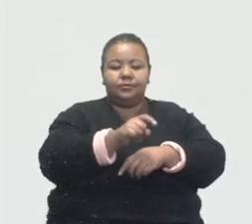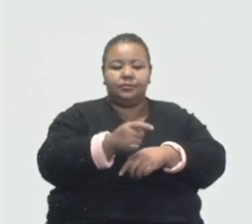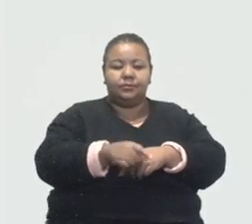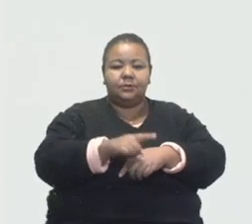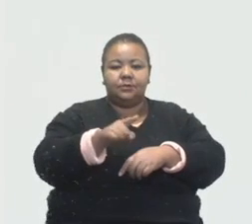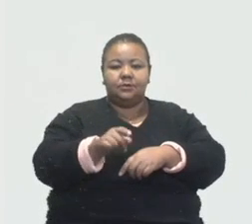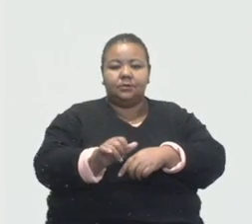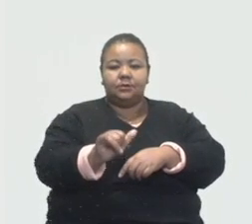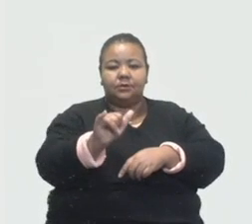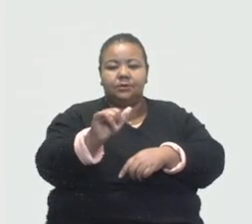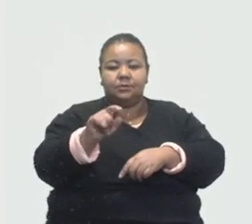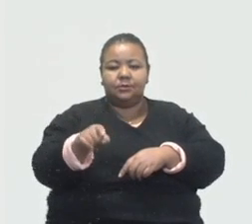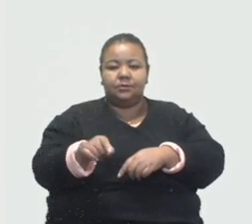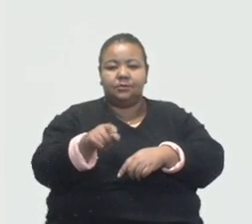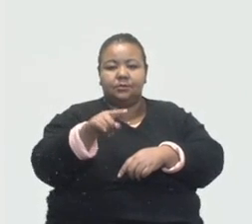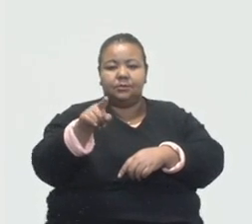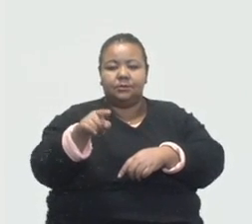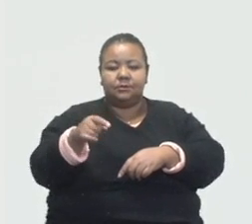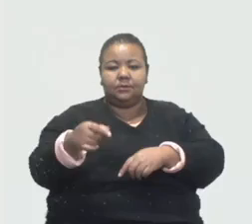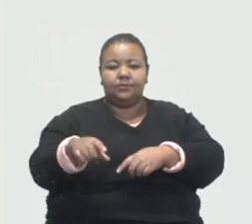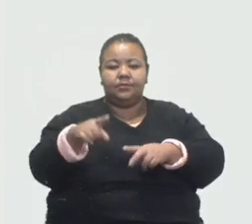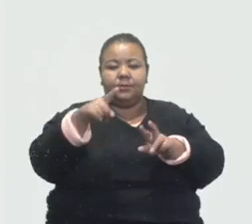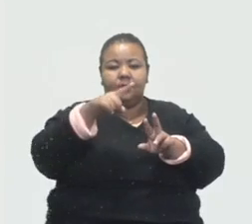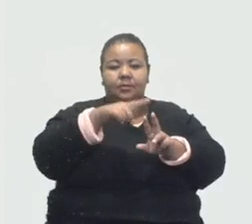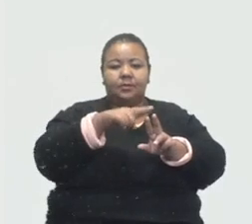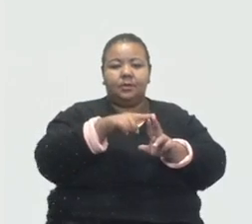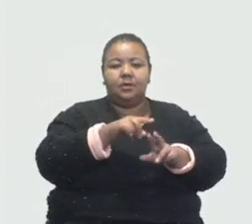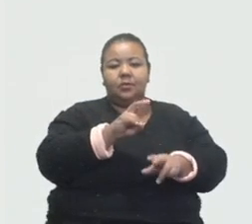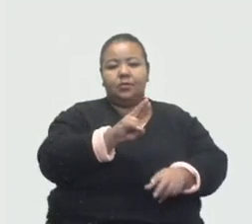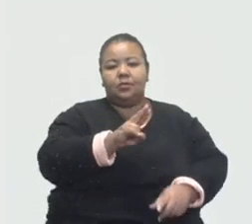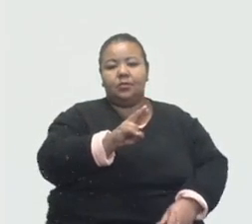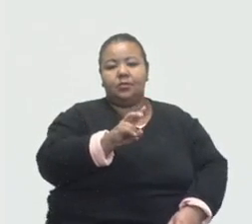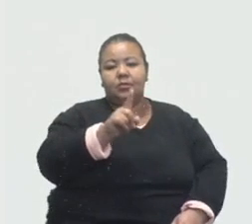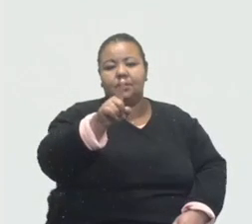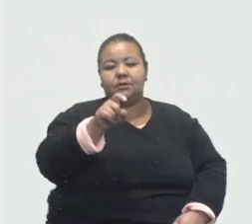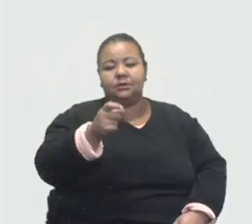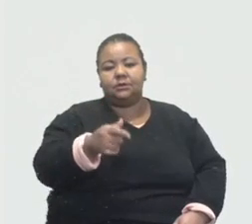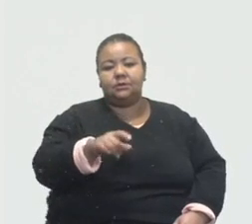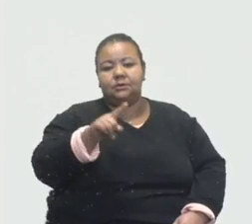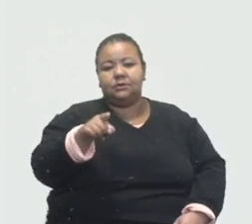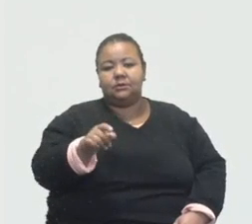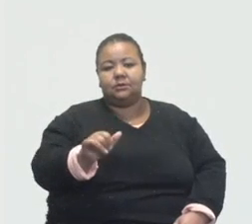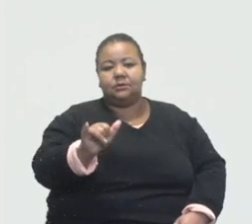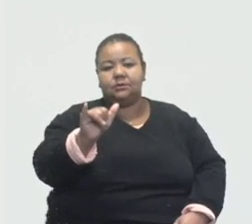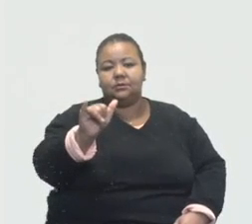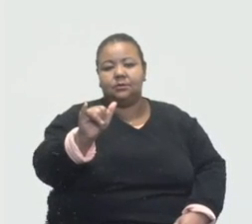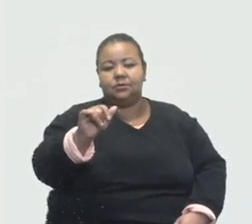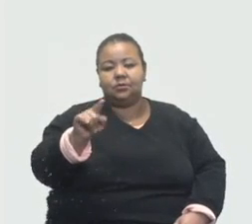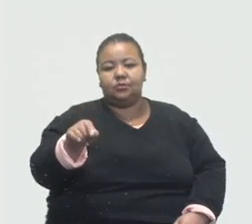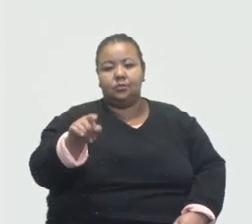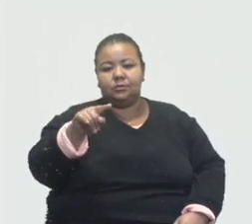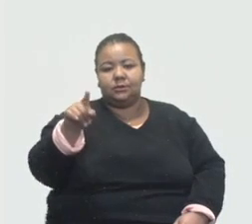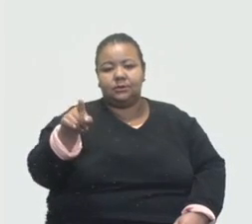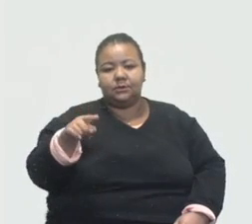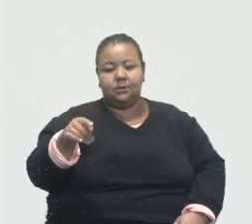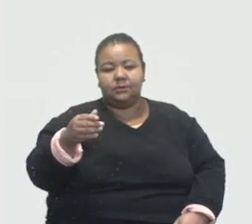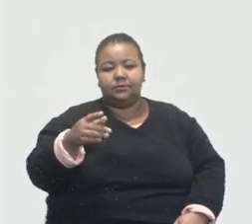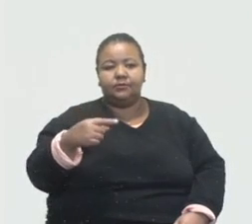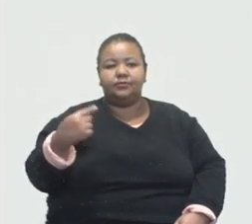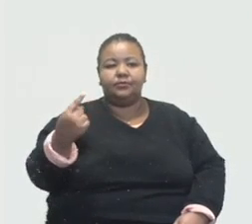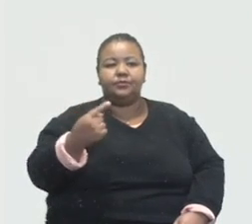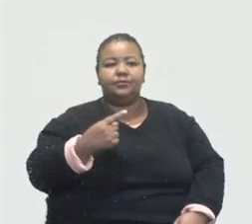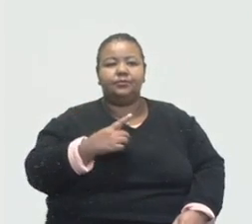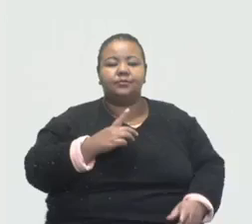z, porque a gente está considerando que o vetor u é x, y e z, certo? Então, nós estamos procurando